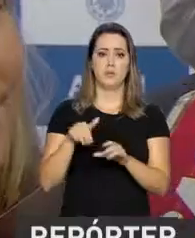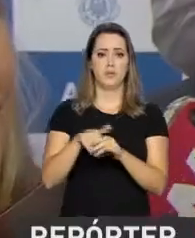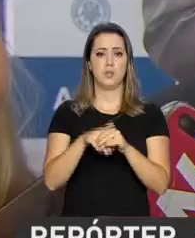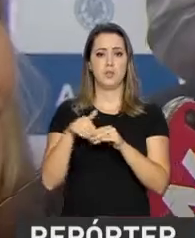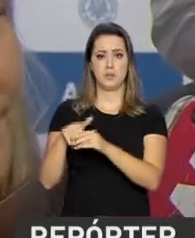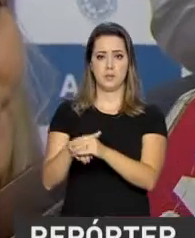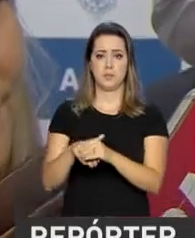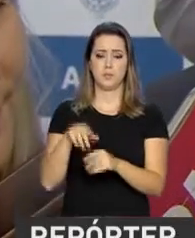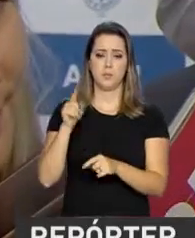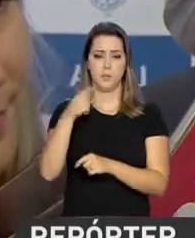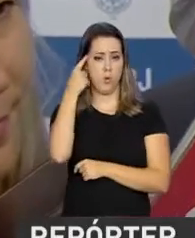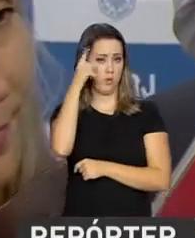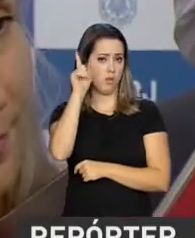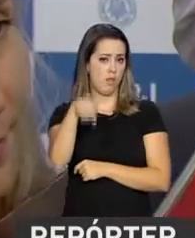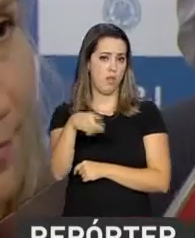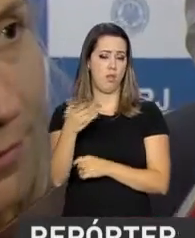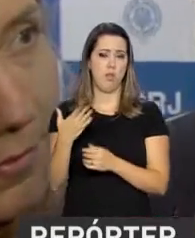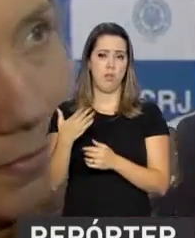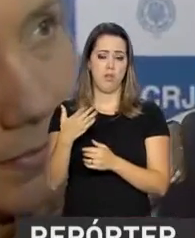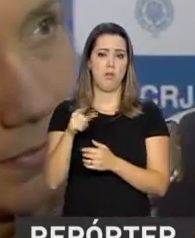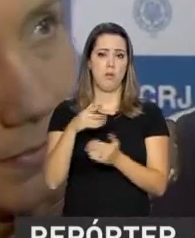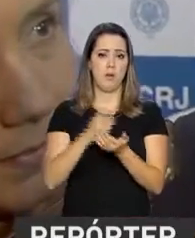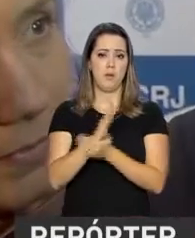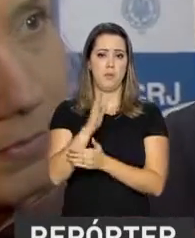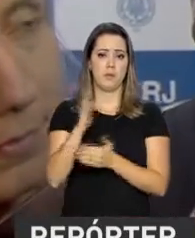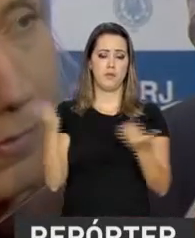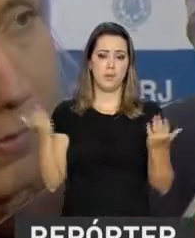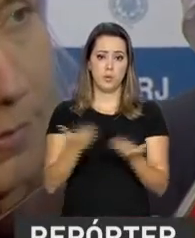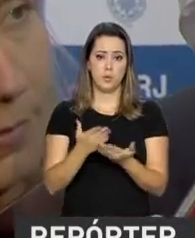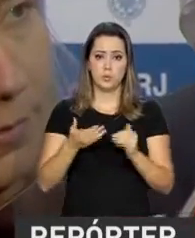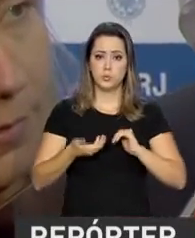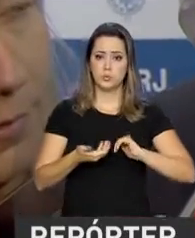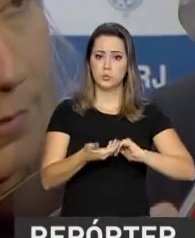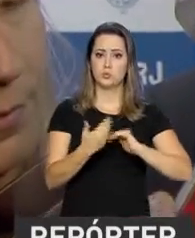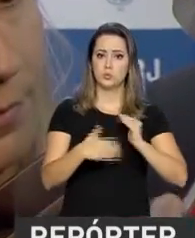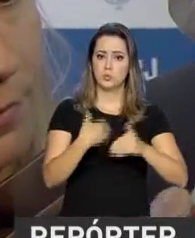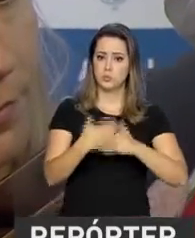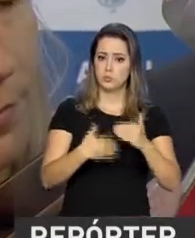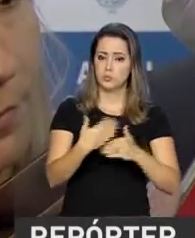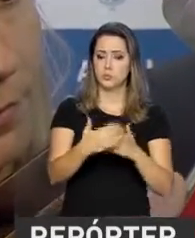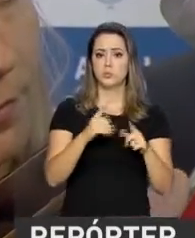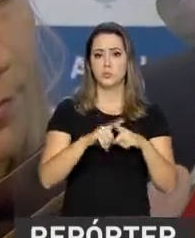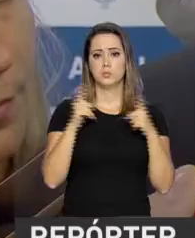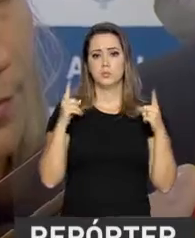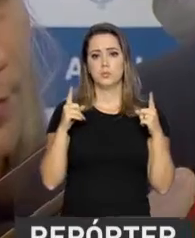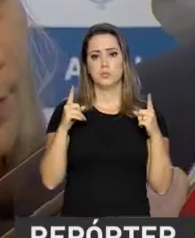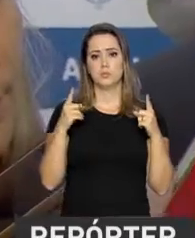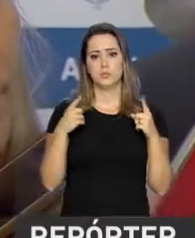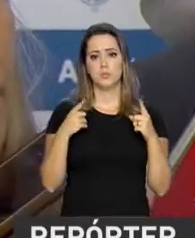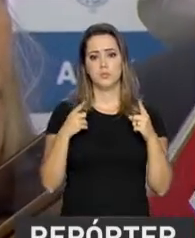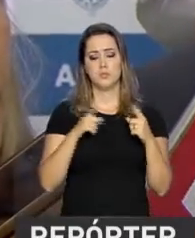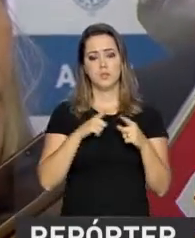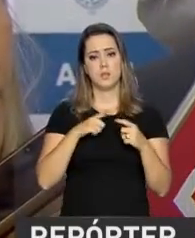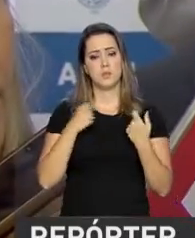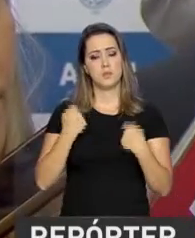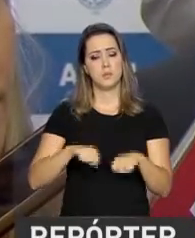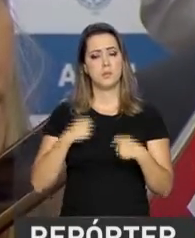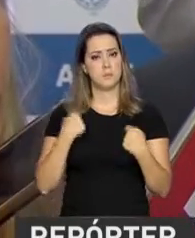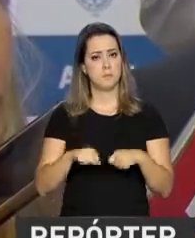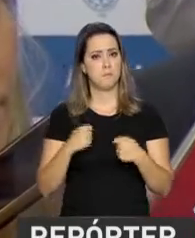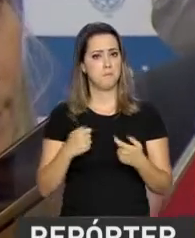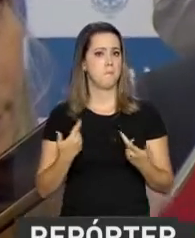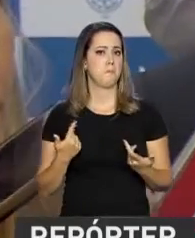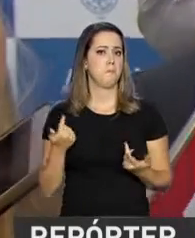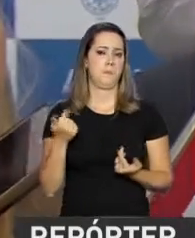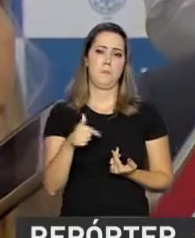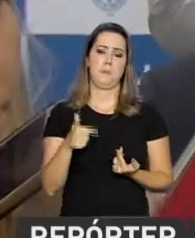O ideal seria aprovar o substitutivo que está hoje lá em andamento no Congresso. Agora, se houver necessidades que